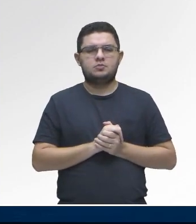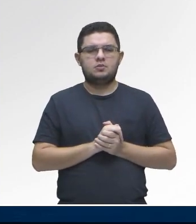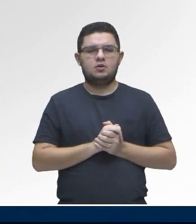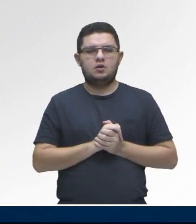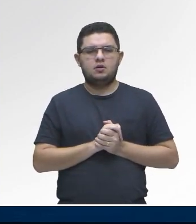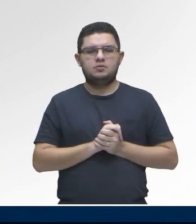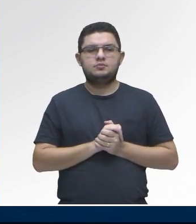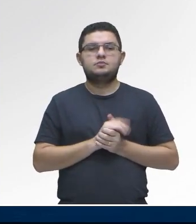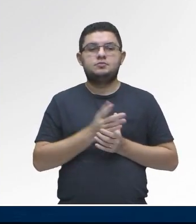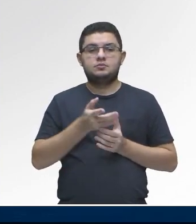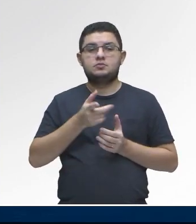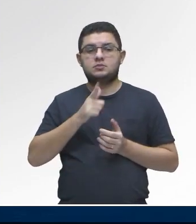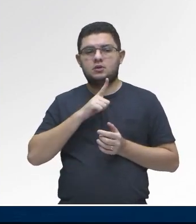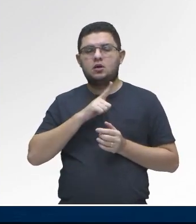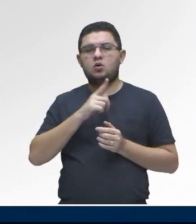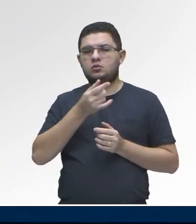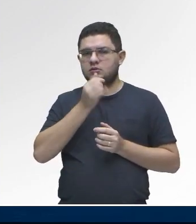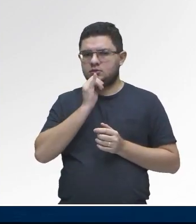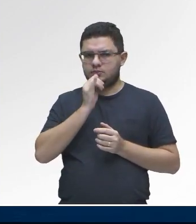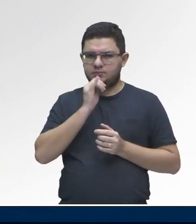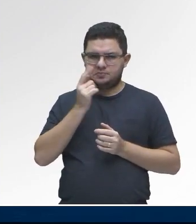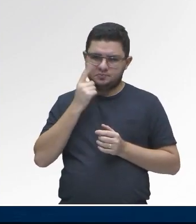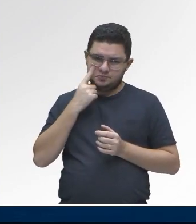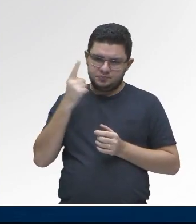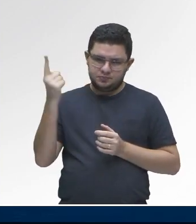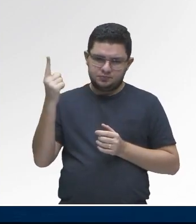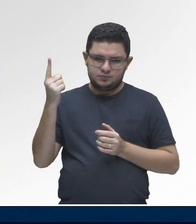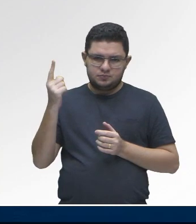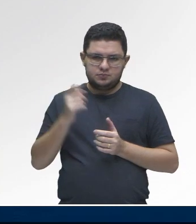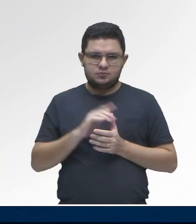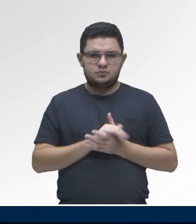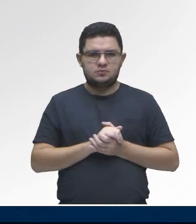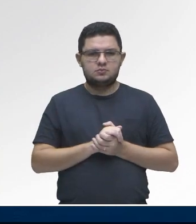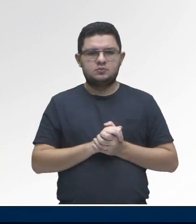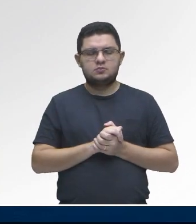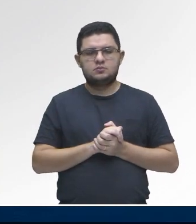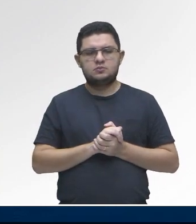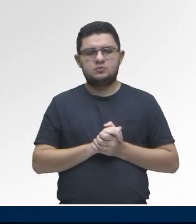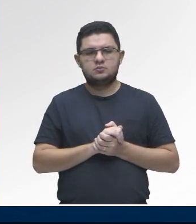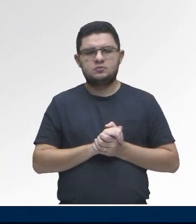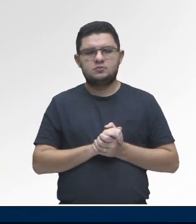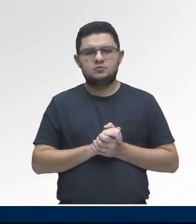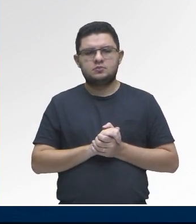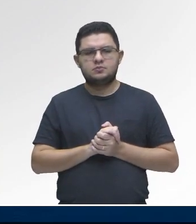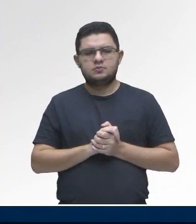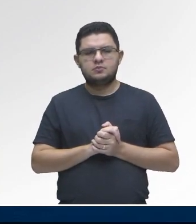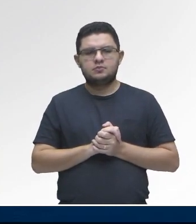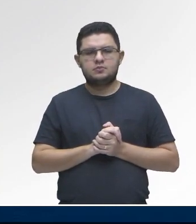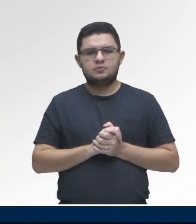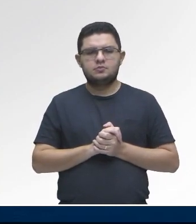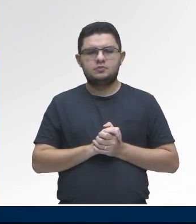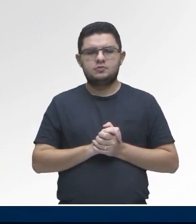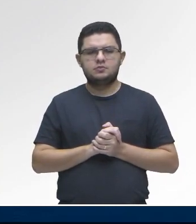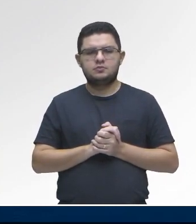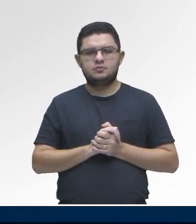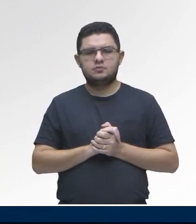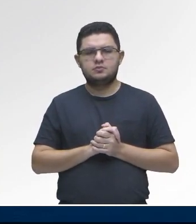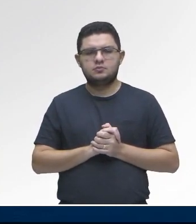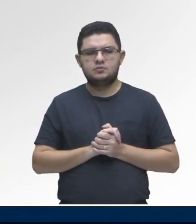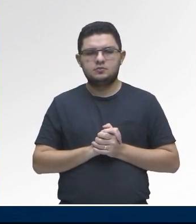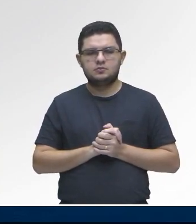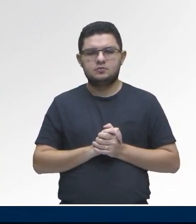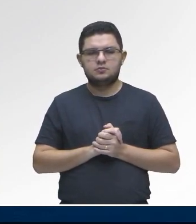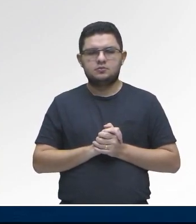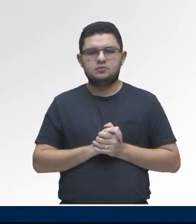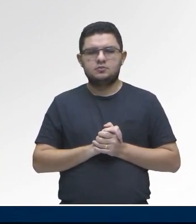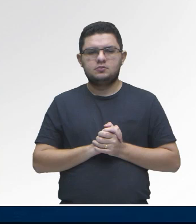Esse exemplo aqui, ó. Eu tenho duas casas decimais, então vou ter embaixo 100.